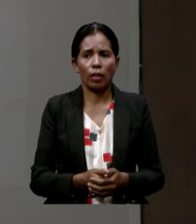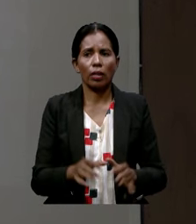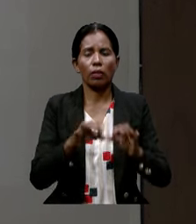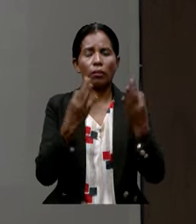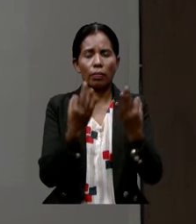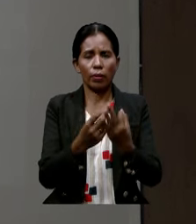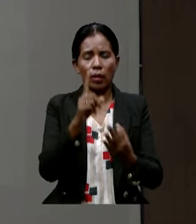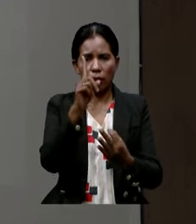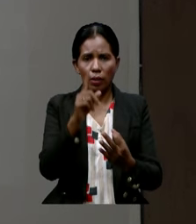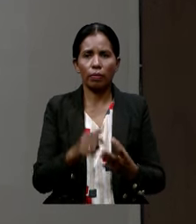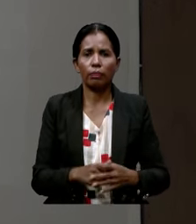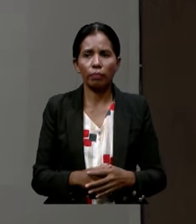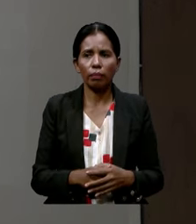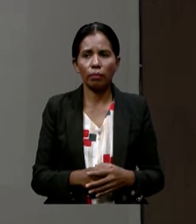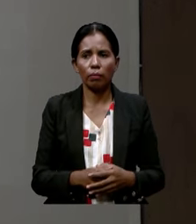iria